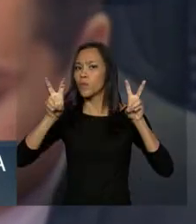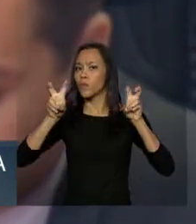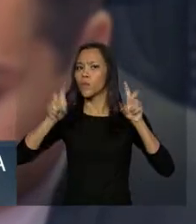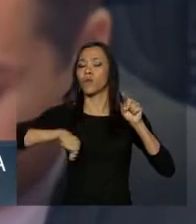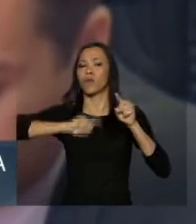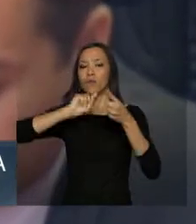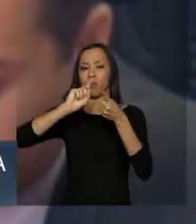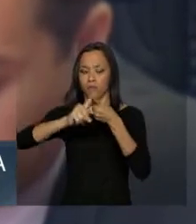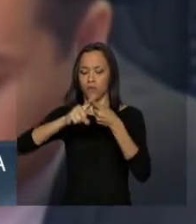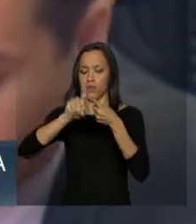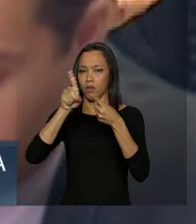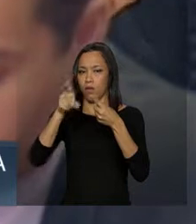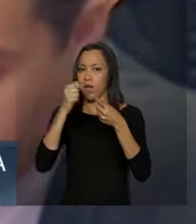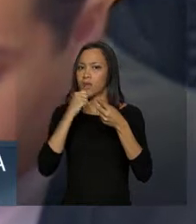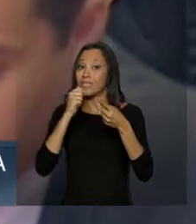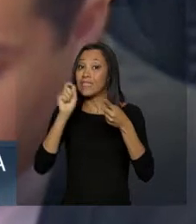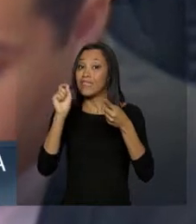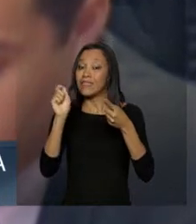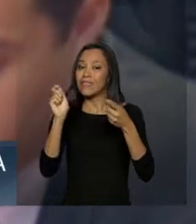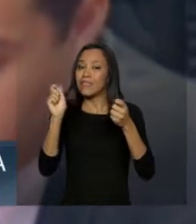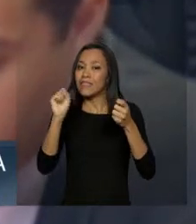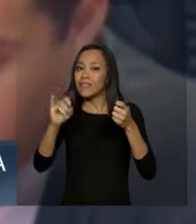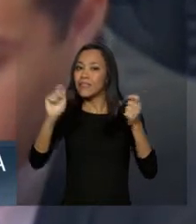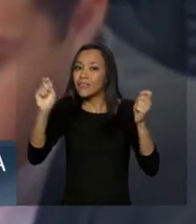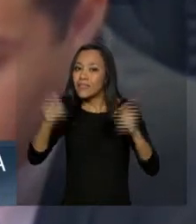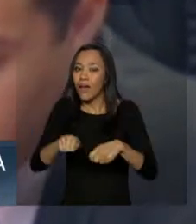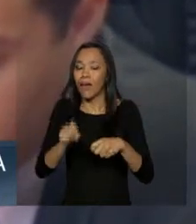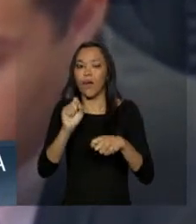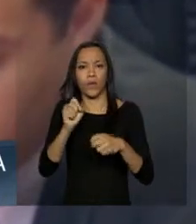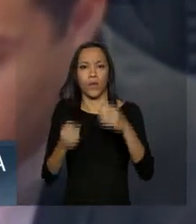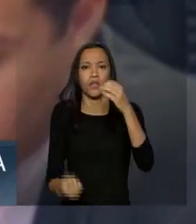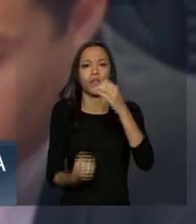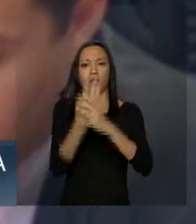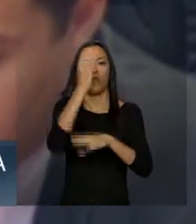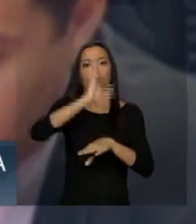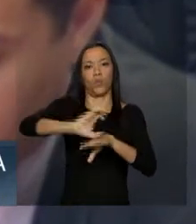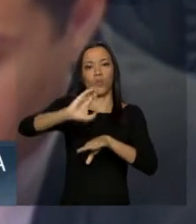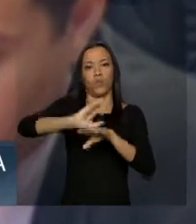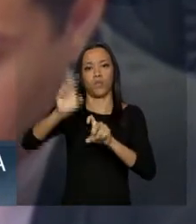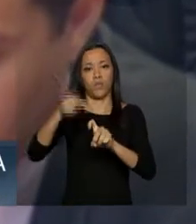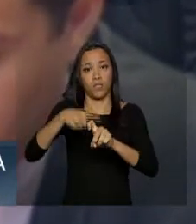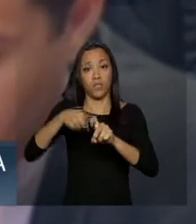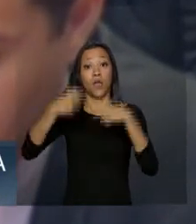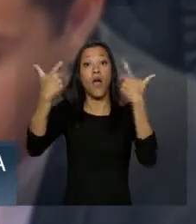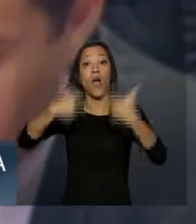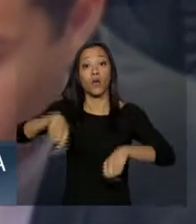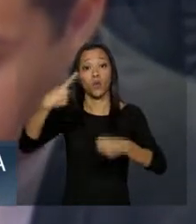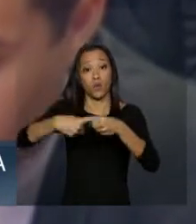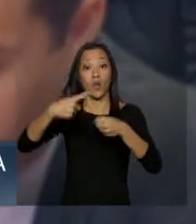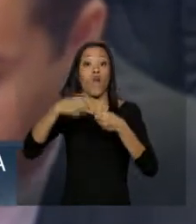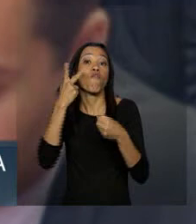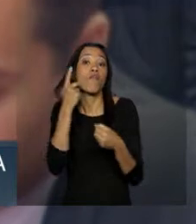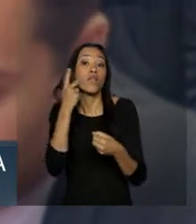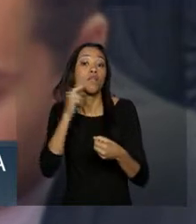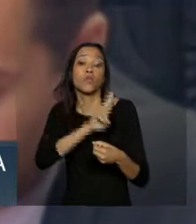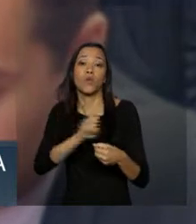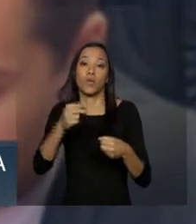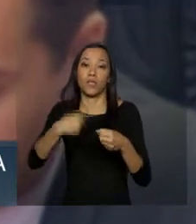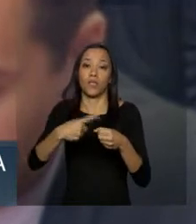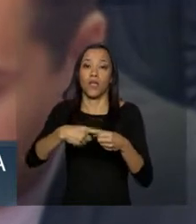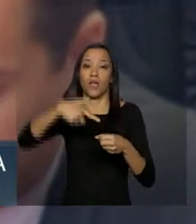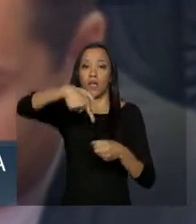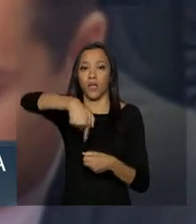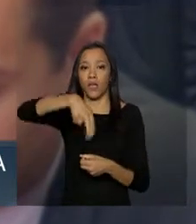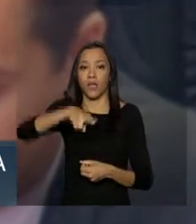a instalação, a possibilidade de instalação do curso de medicina na cidade de Quixadá, no interior do